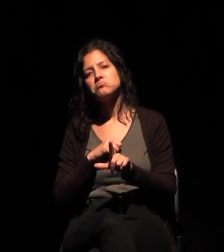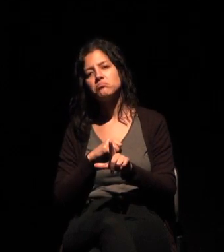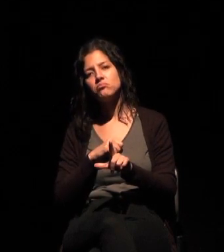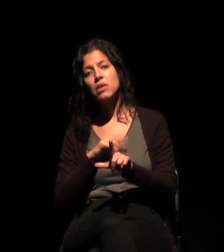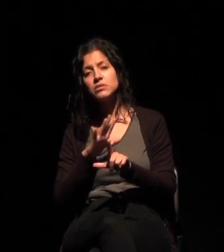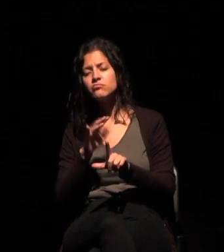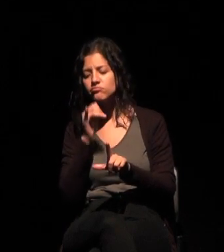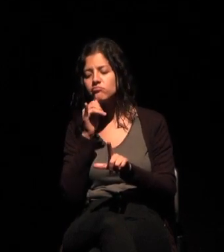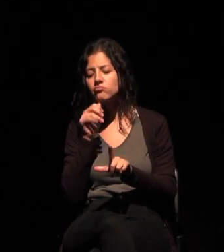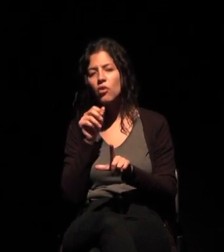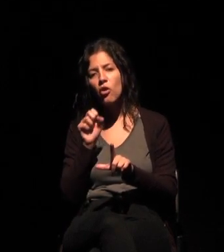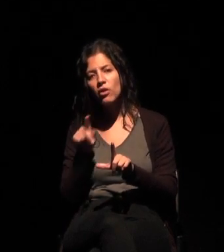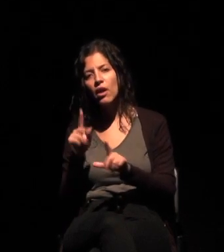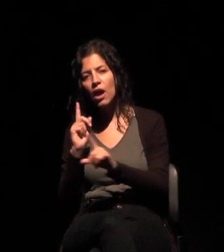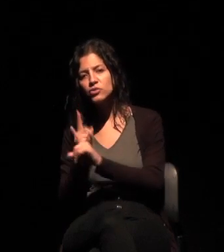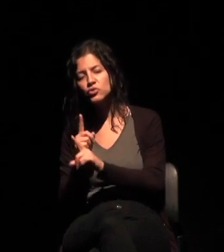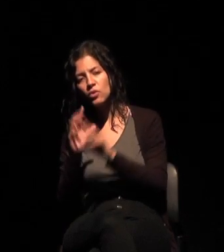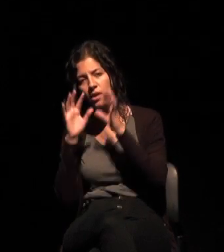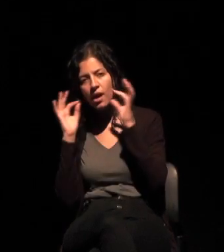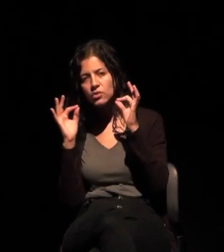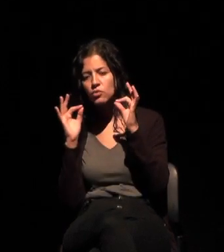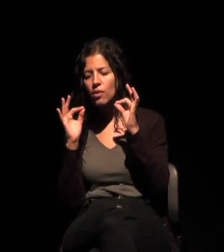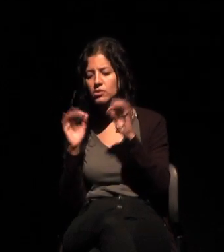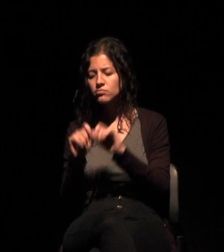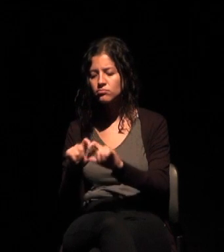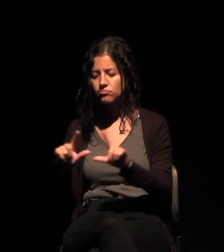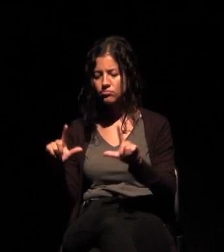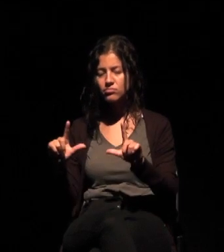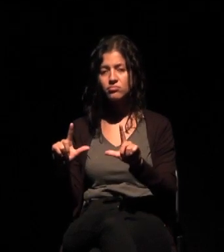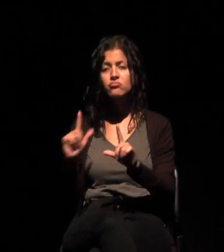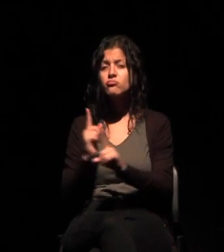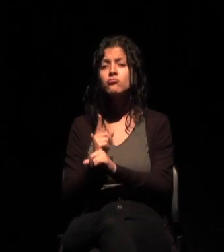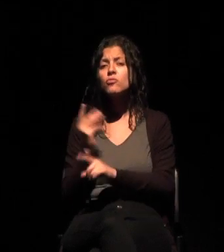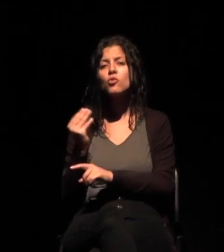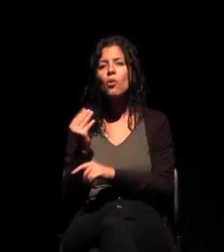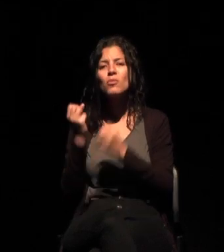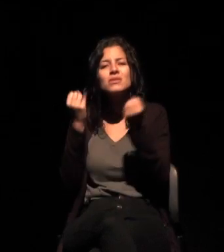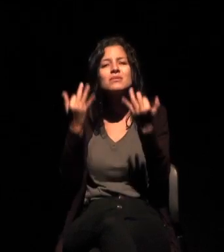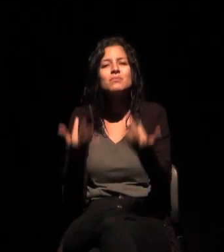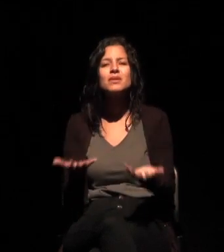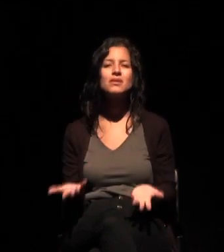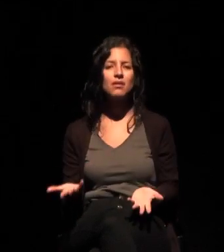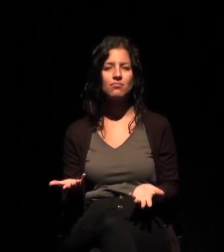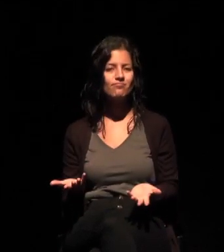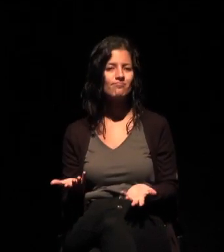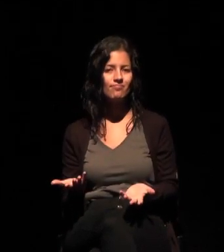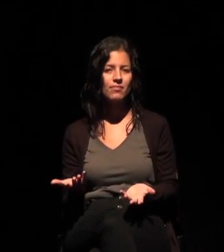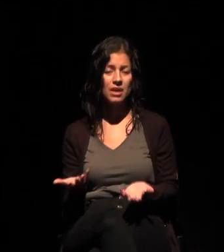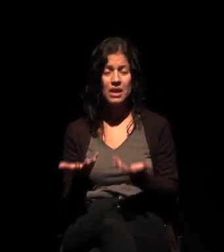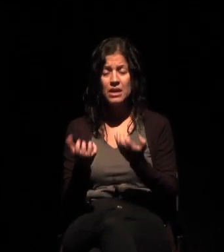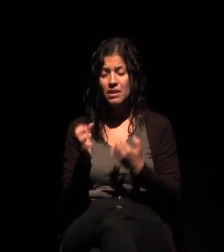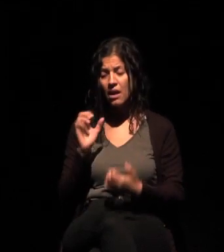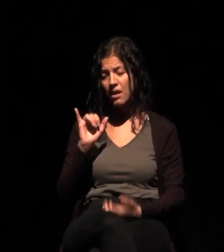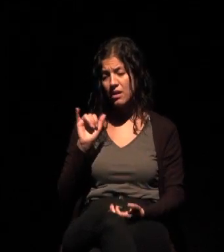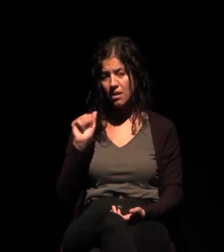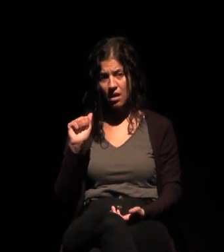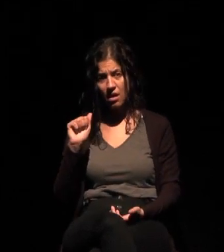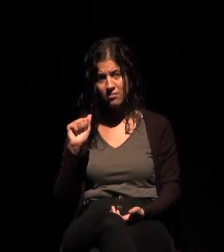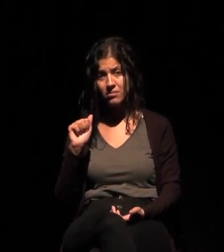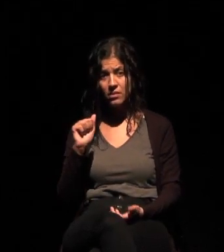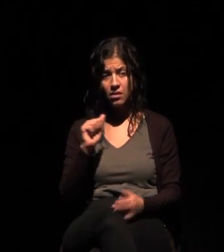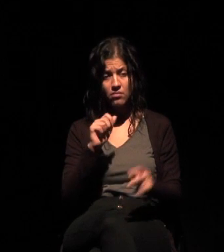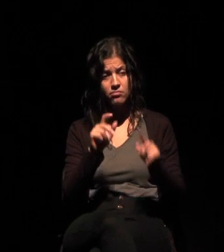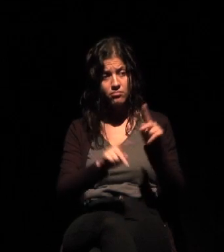explica né e e realmente explicar é importante se você quer que é inteligência ou seja uma tecnologia popular